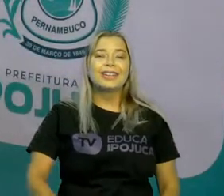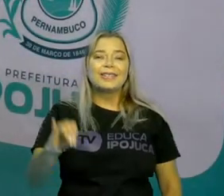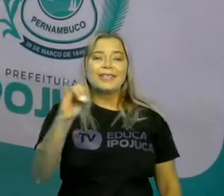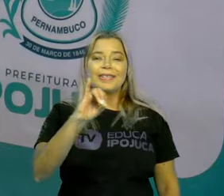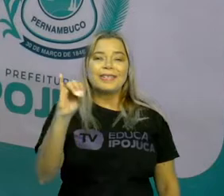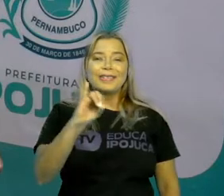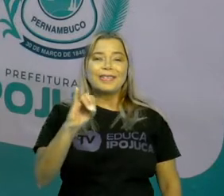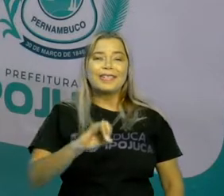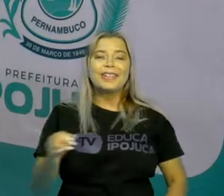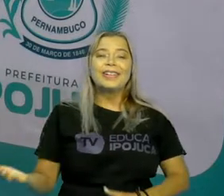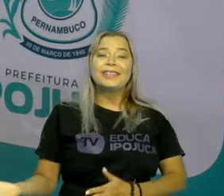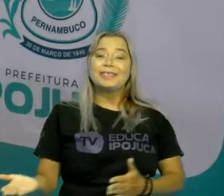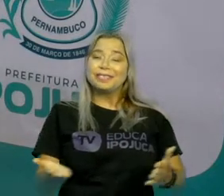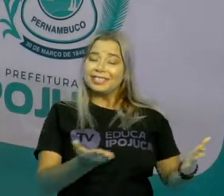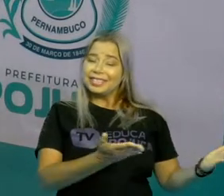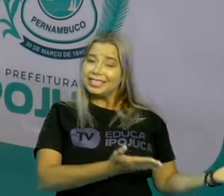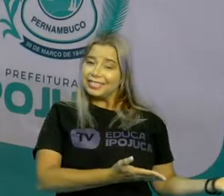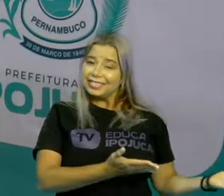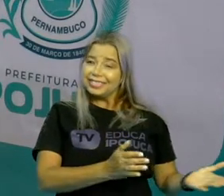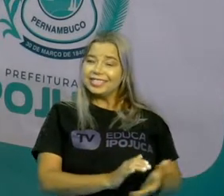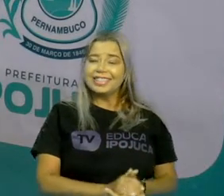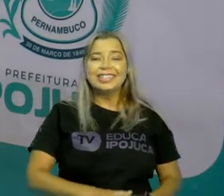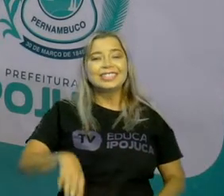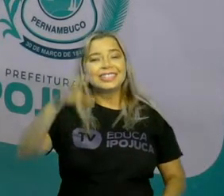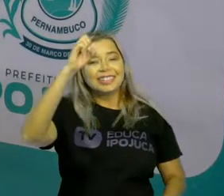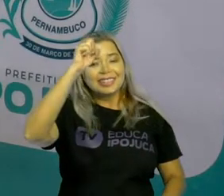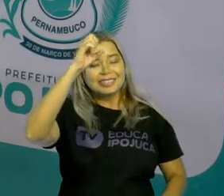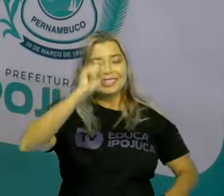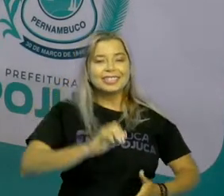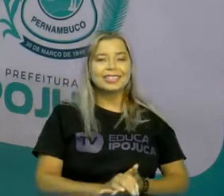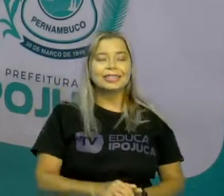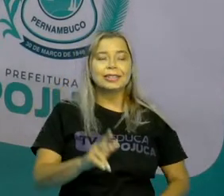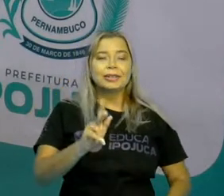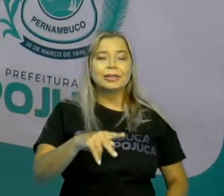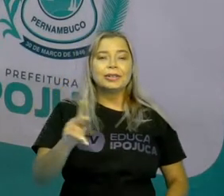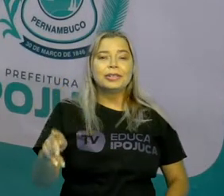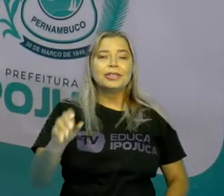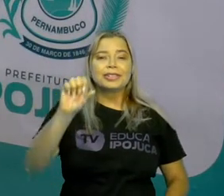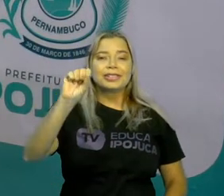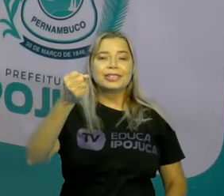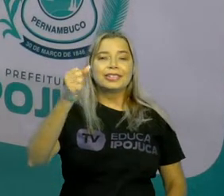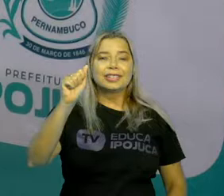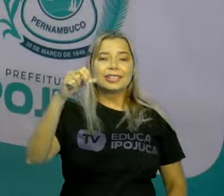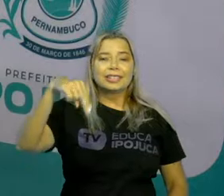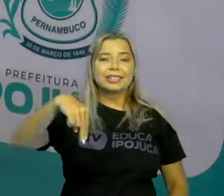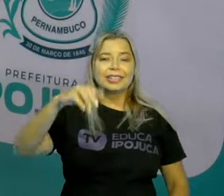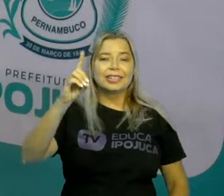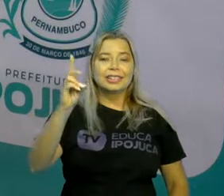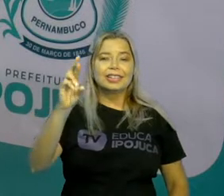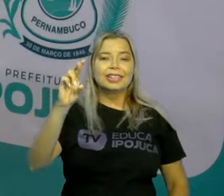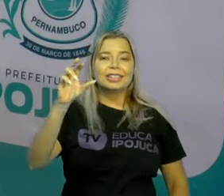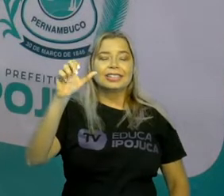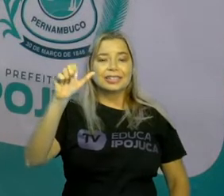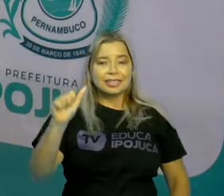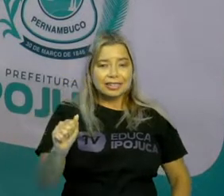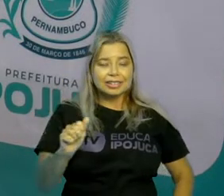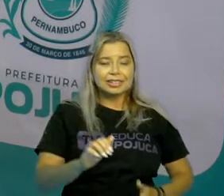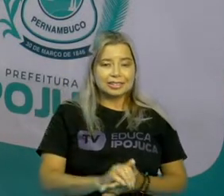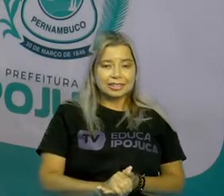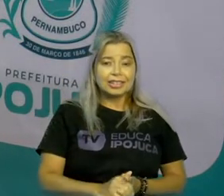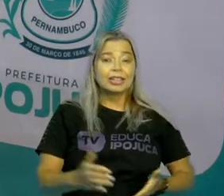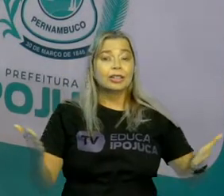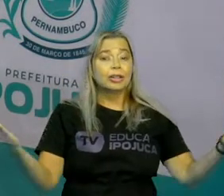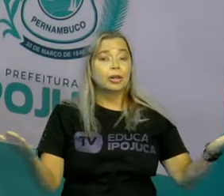Sejam bem-vindos a mais uma incrível oportunidade de aprendizagem. Eu sou a professora Sandra Lopes e estou com vocês hoje na disciplina de